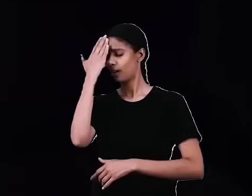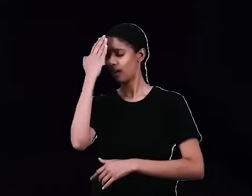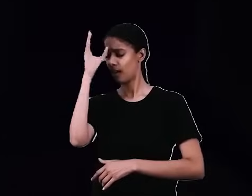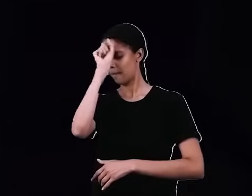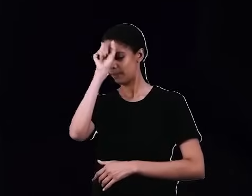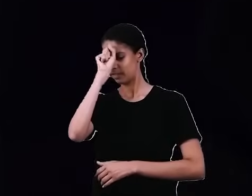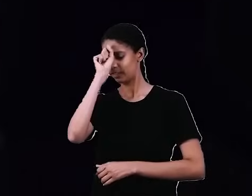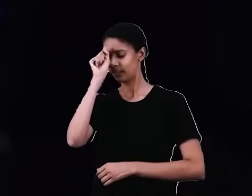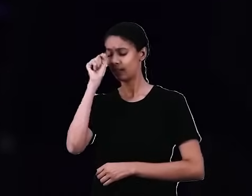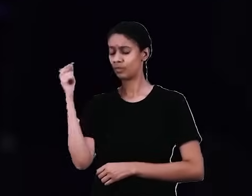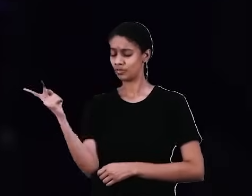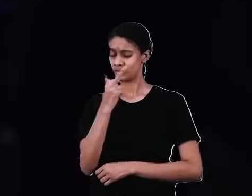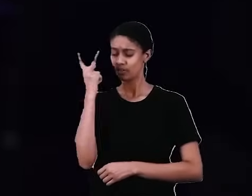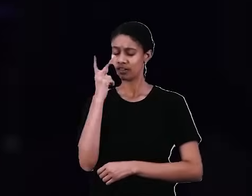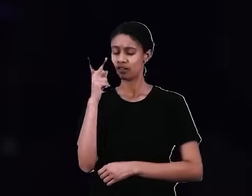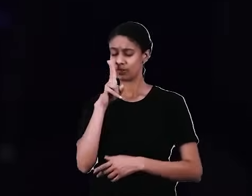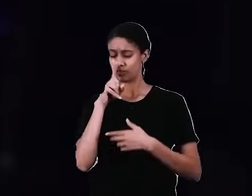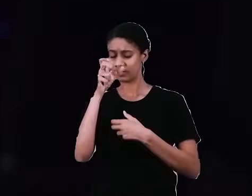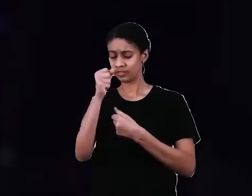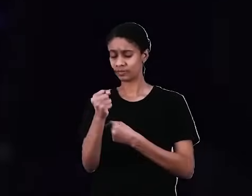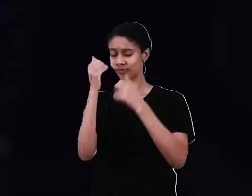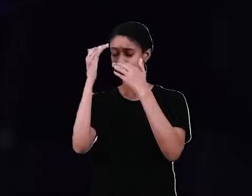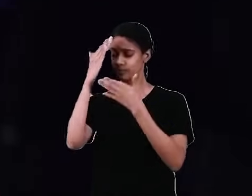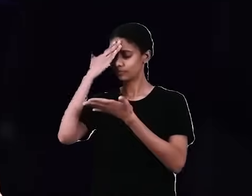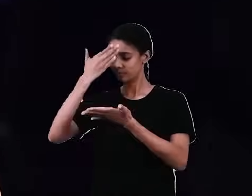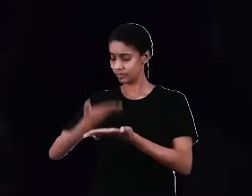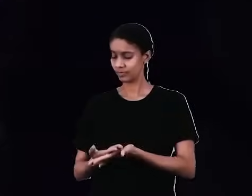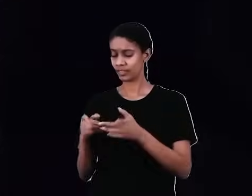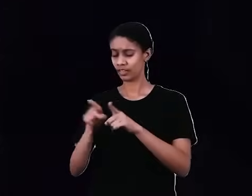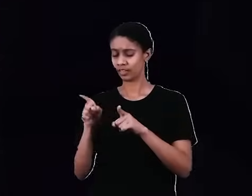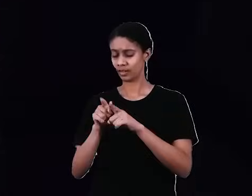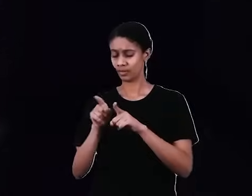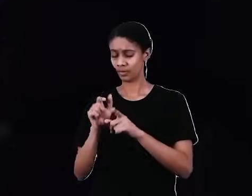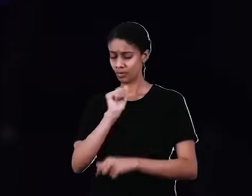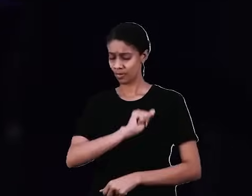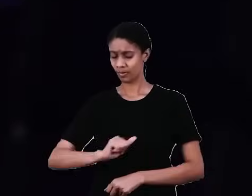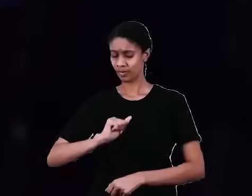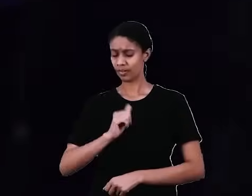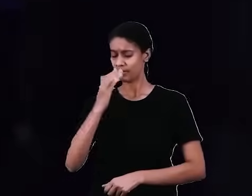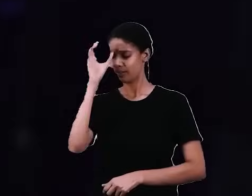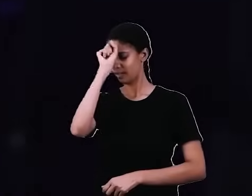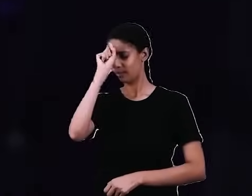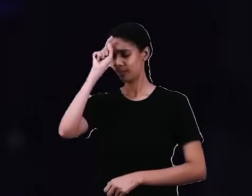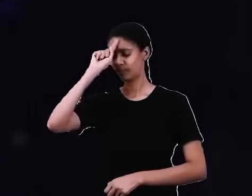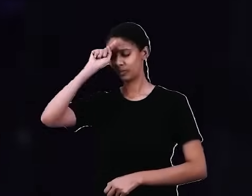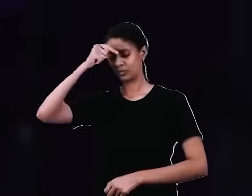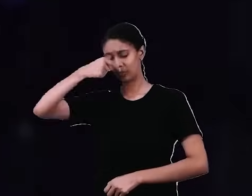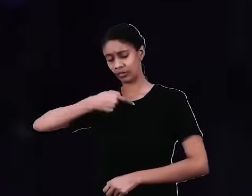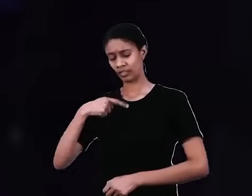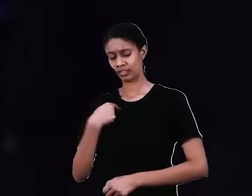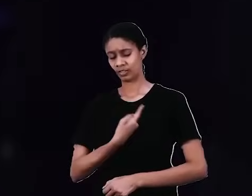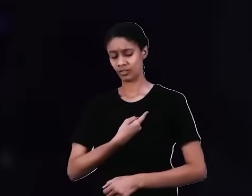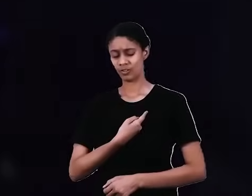Obrigada, Senhor, que em Abigail e si aprendemos sobre governarmos a nós mesmos e deixar o controle da nossa